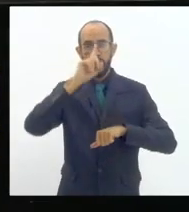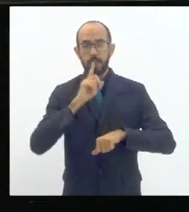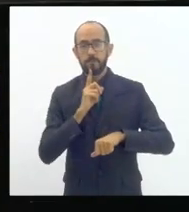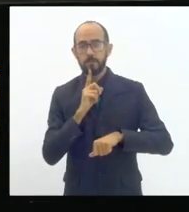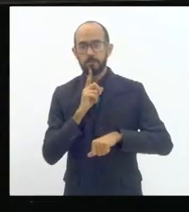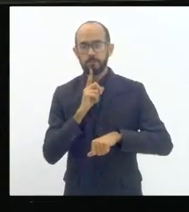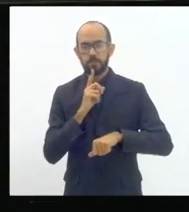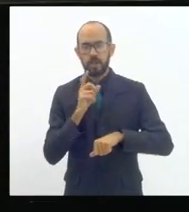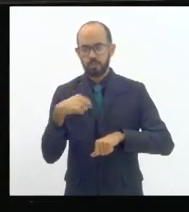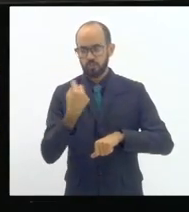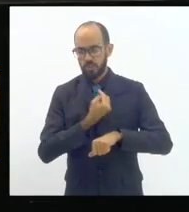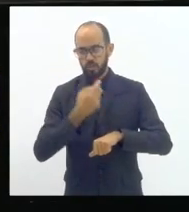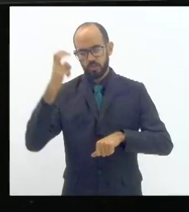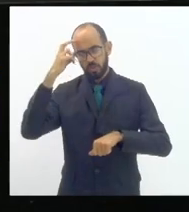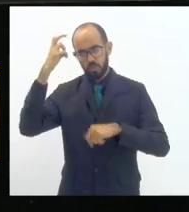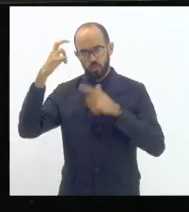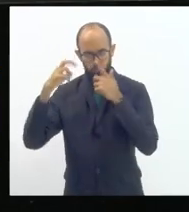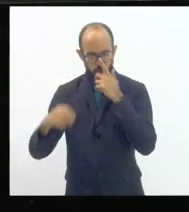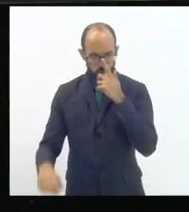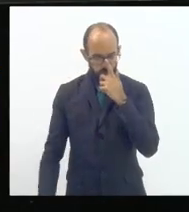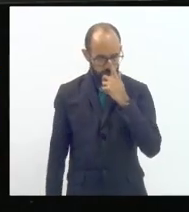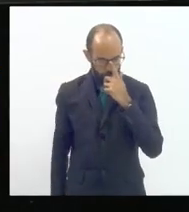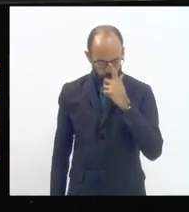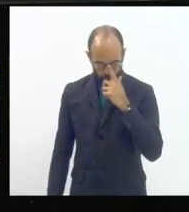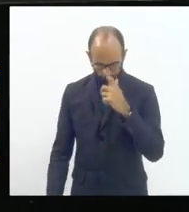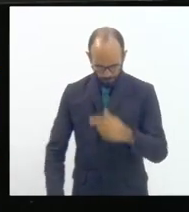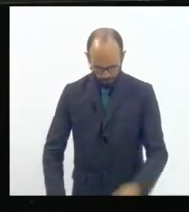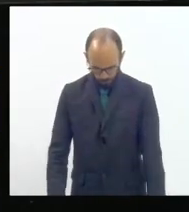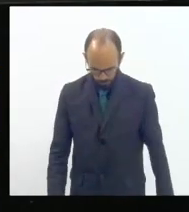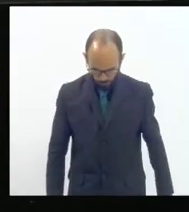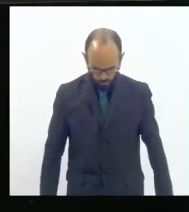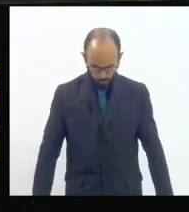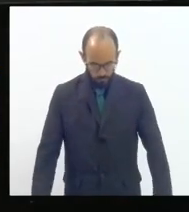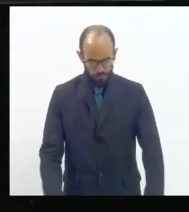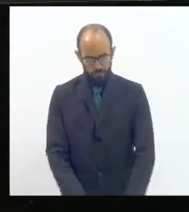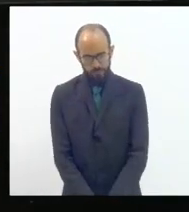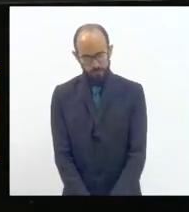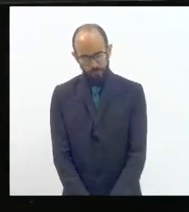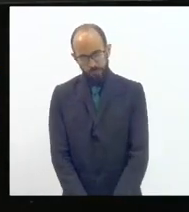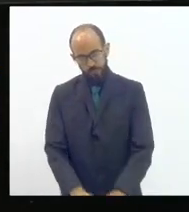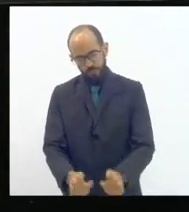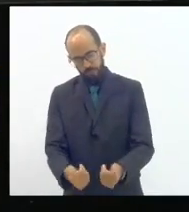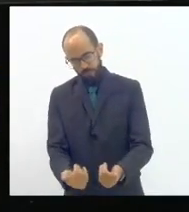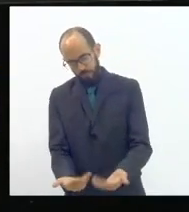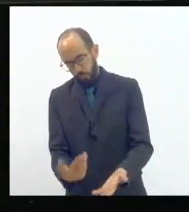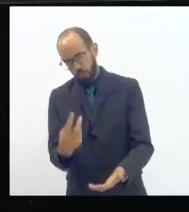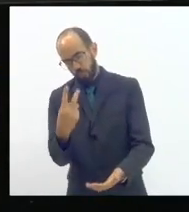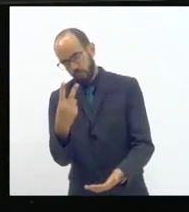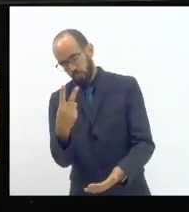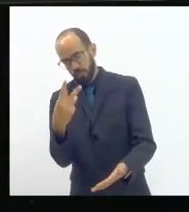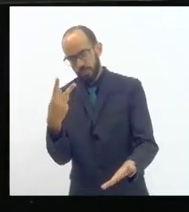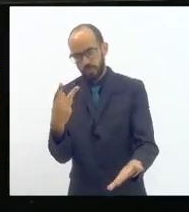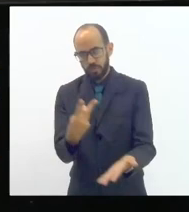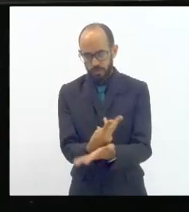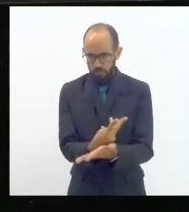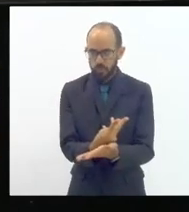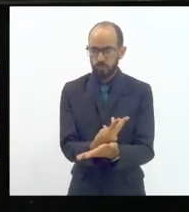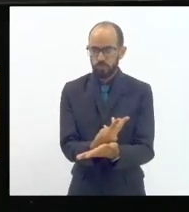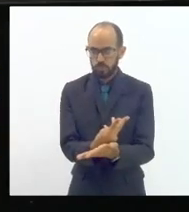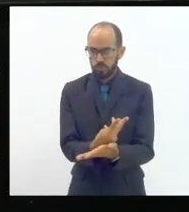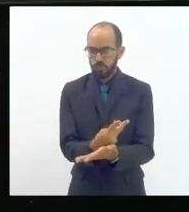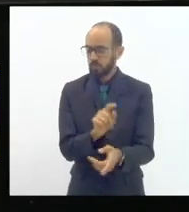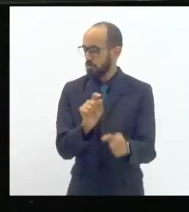da nossa cultura. Então, são dois acontecimentos